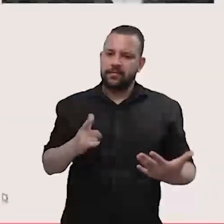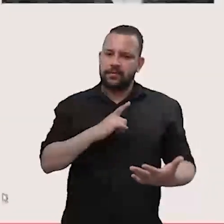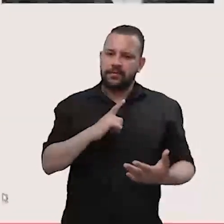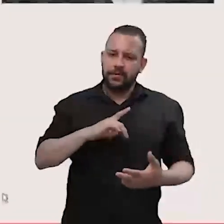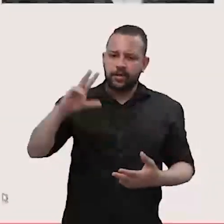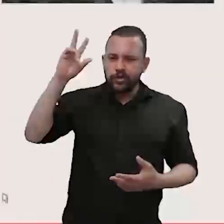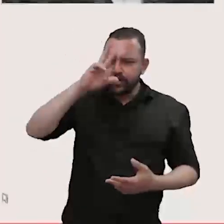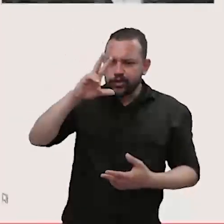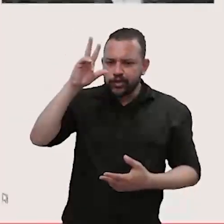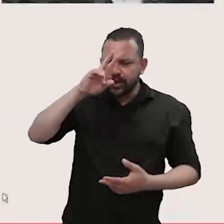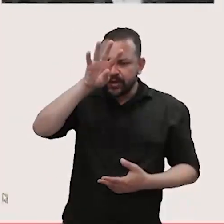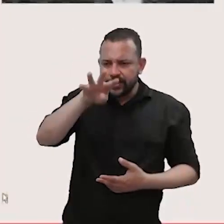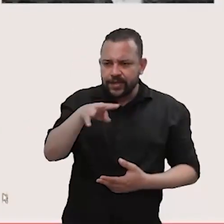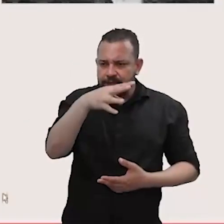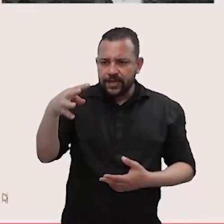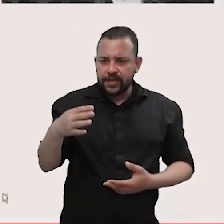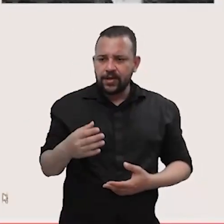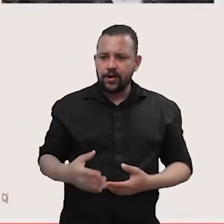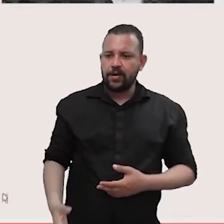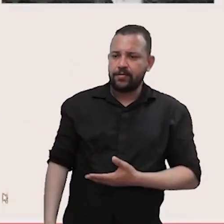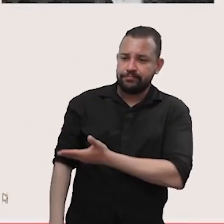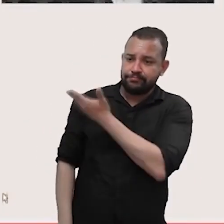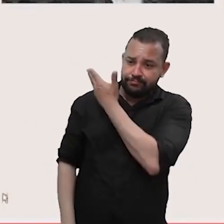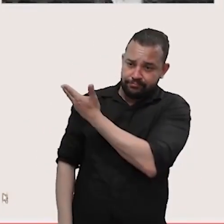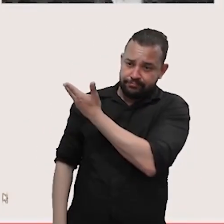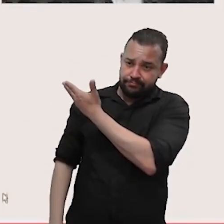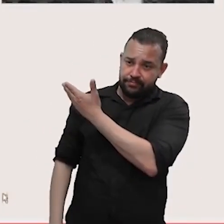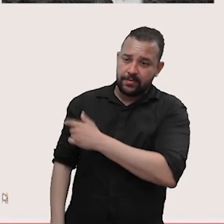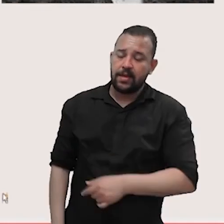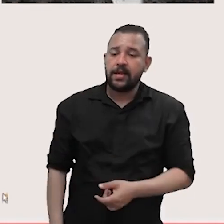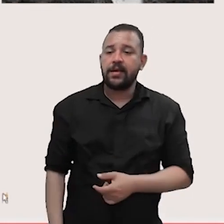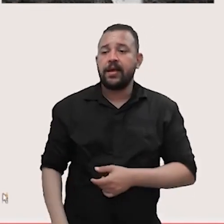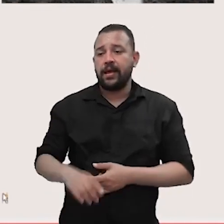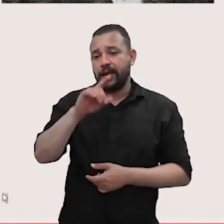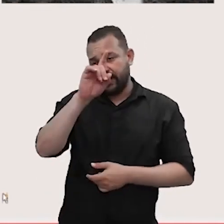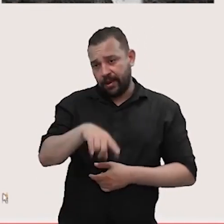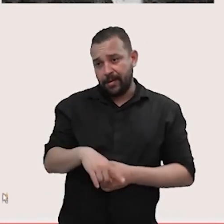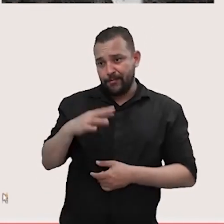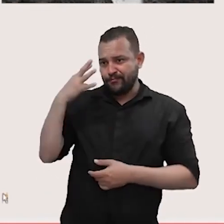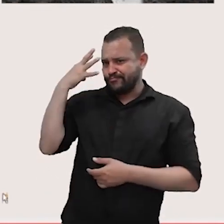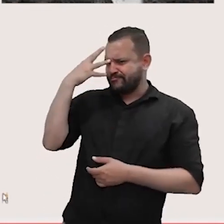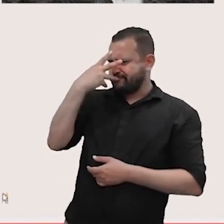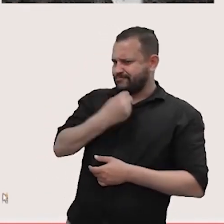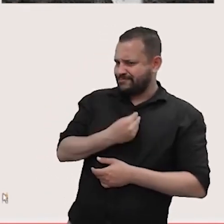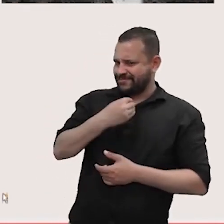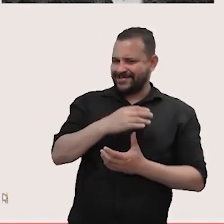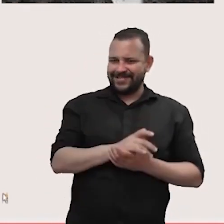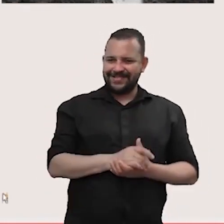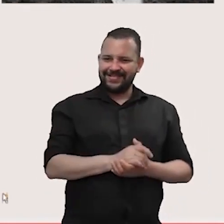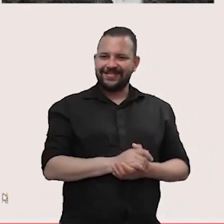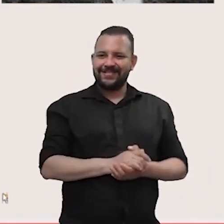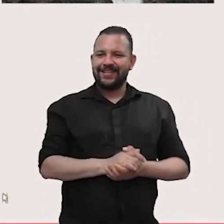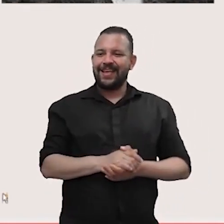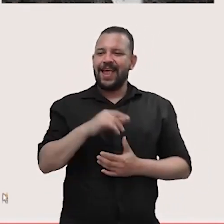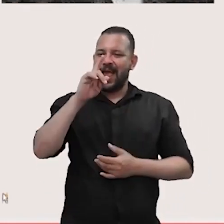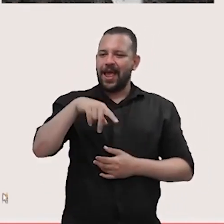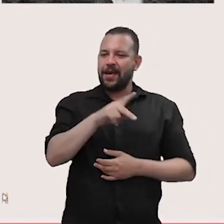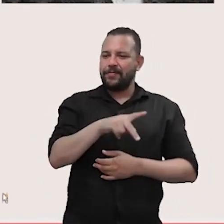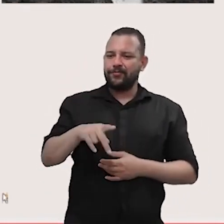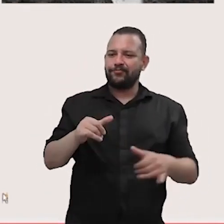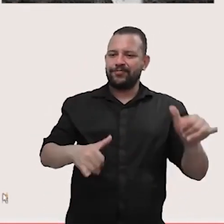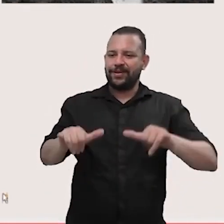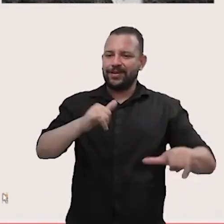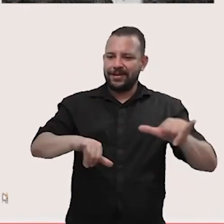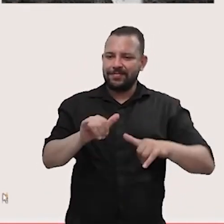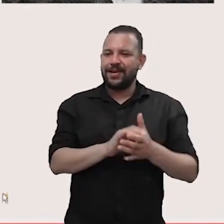tabela periódica. Esse rapaz aí, muito bonito, né, que está aí na sua tela, é um professor de Química,